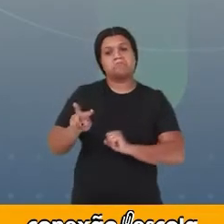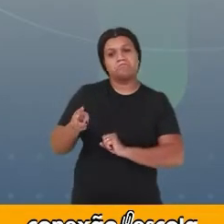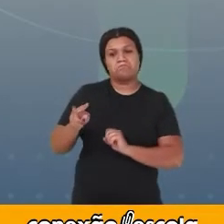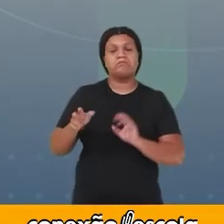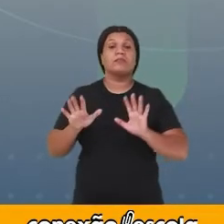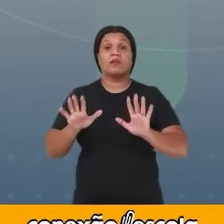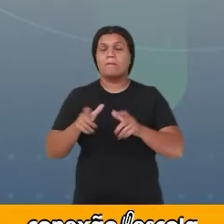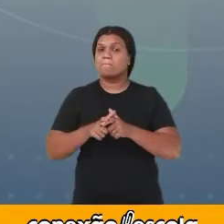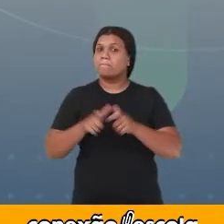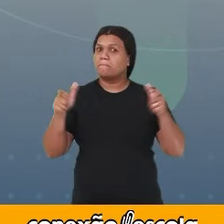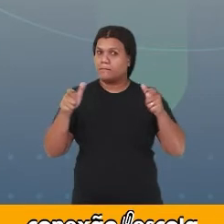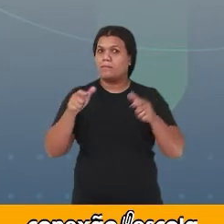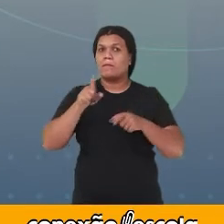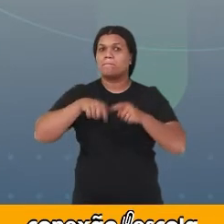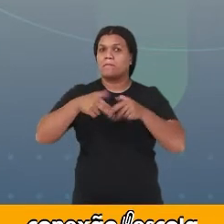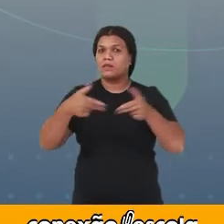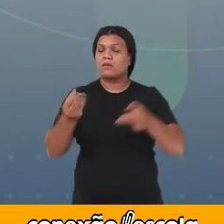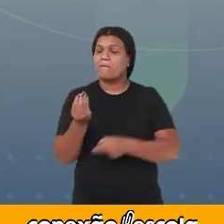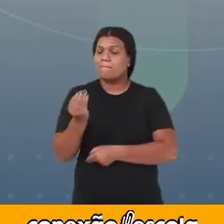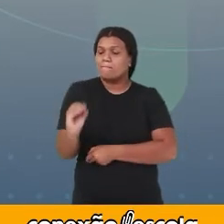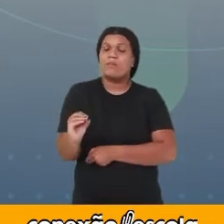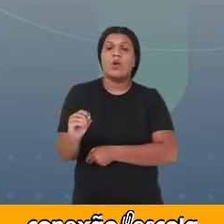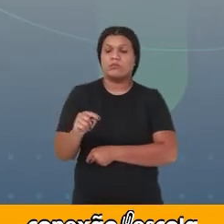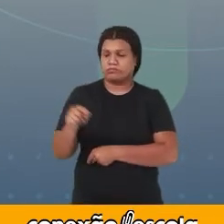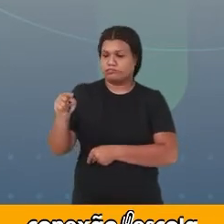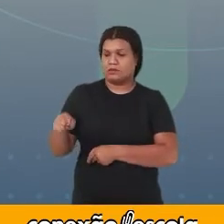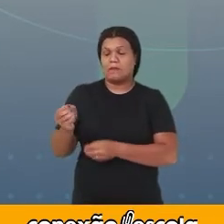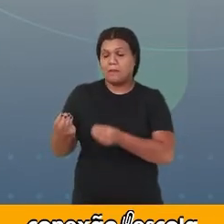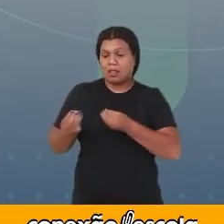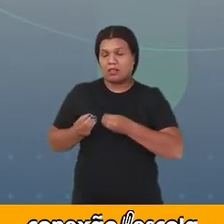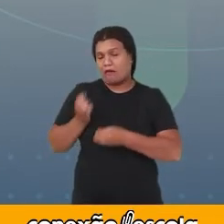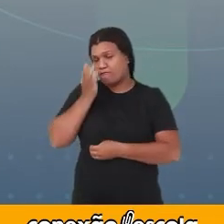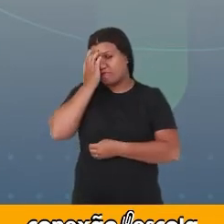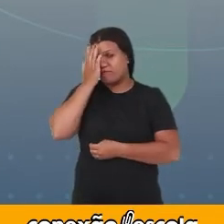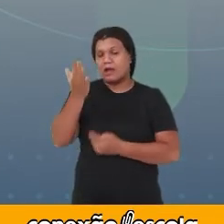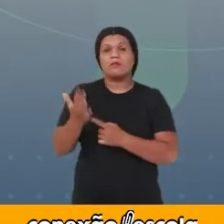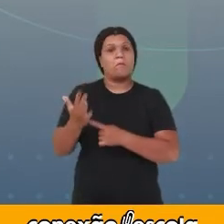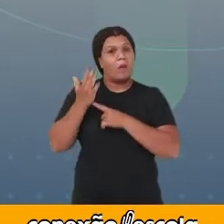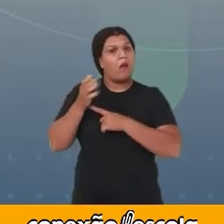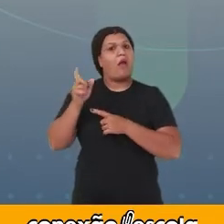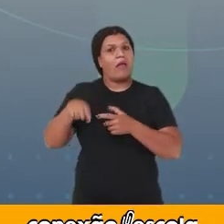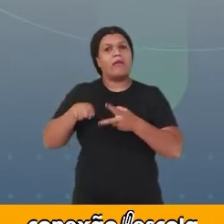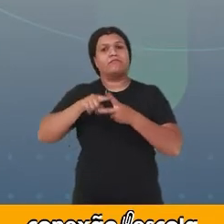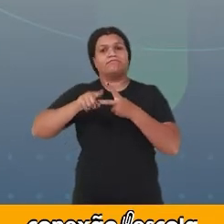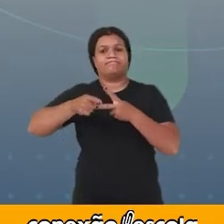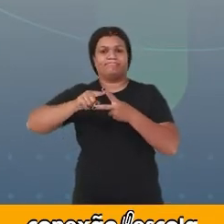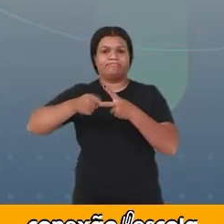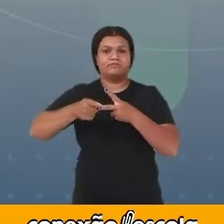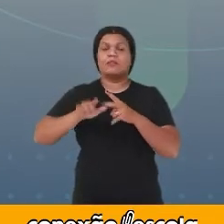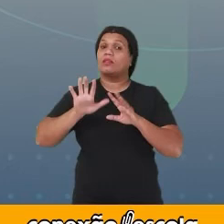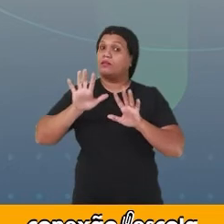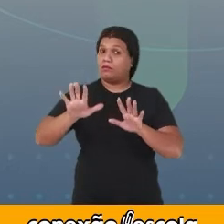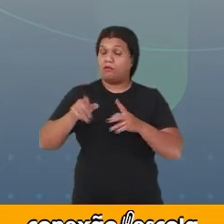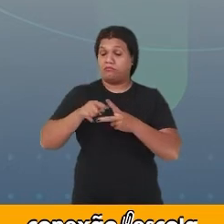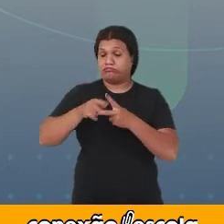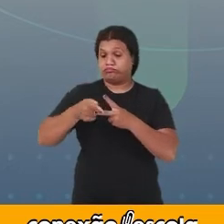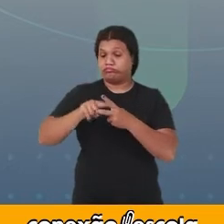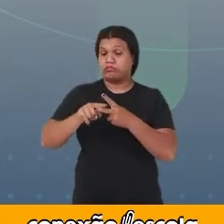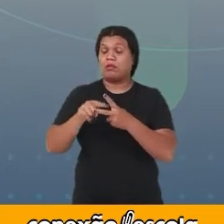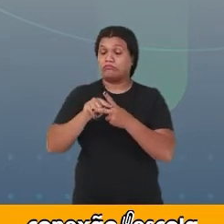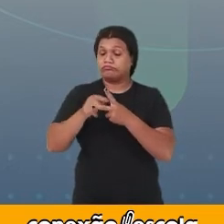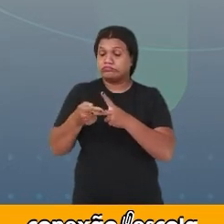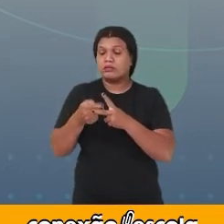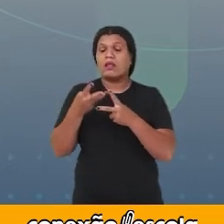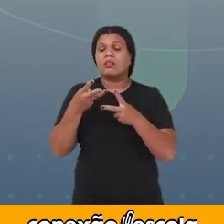materiais coloca o acento para facilitar essa noção de ângulo. Então, por exemplo, esse ângulo aqui, que tem uma abertura de 30